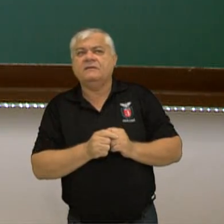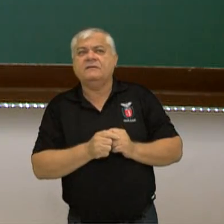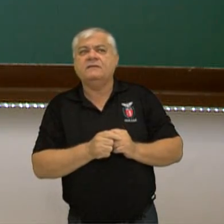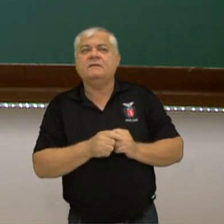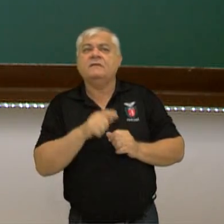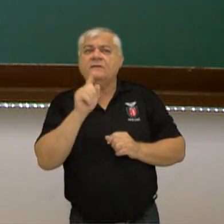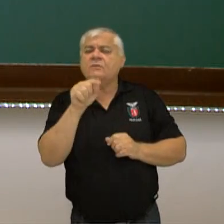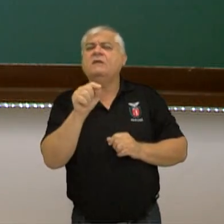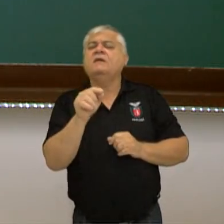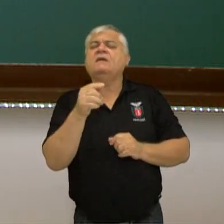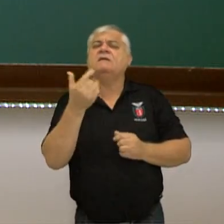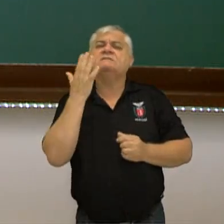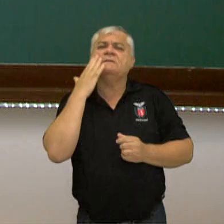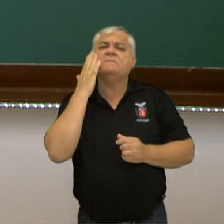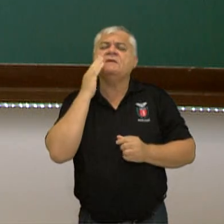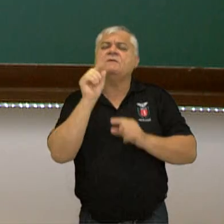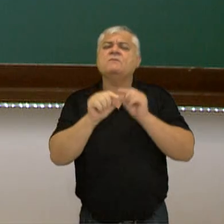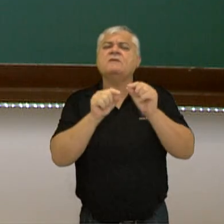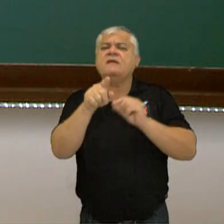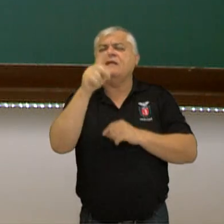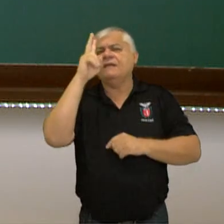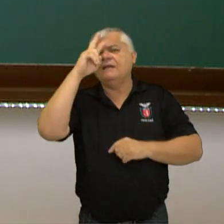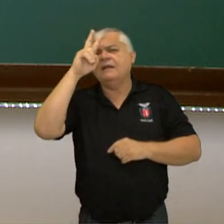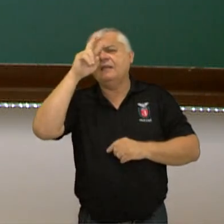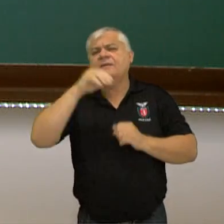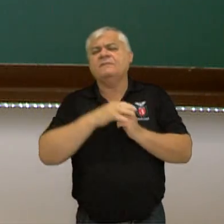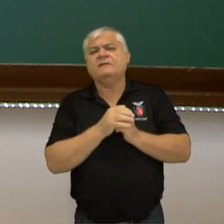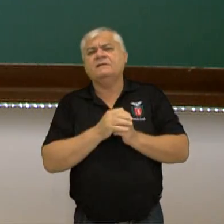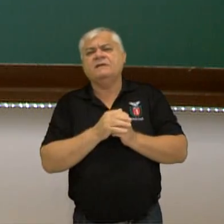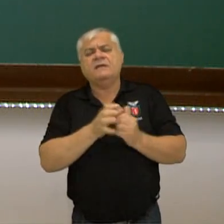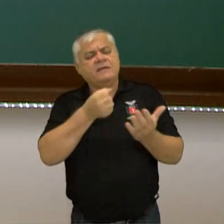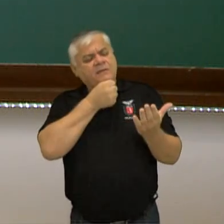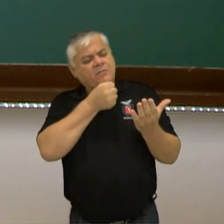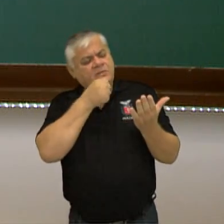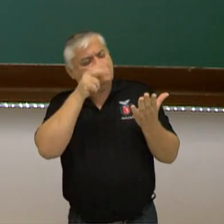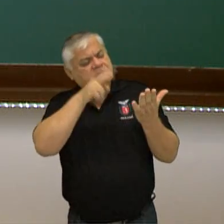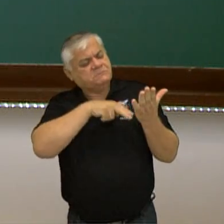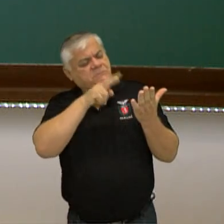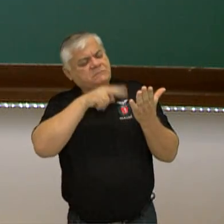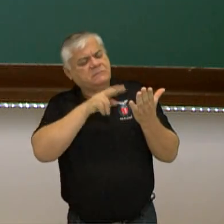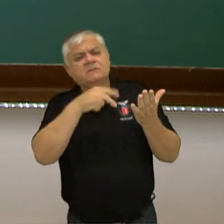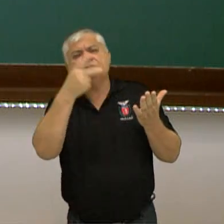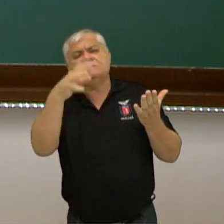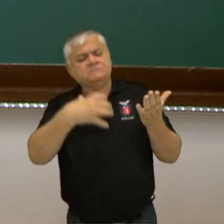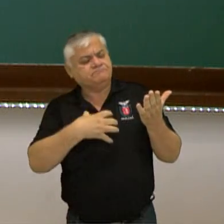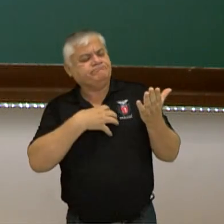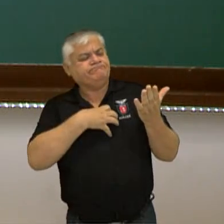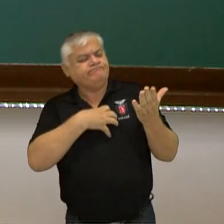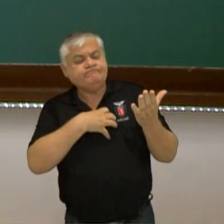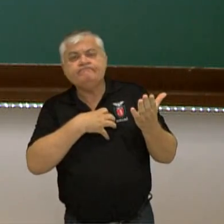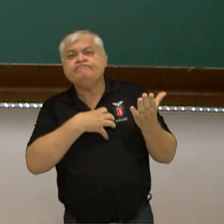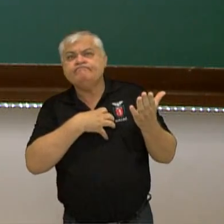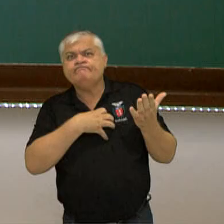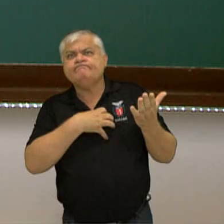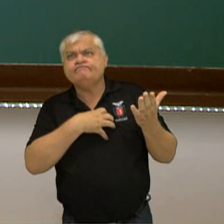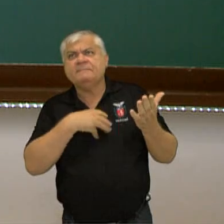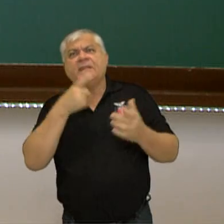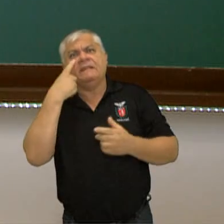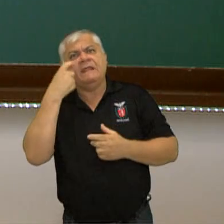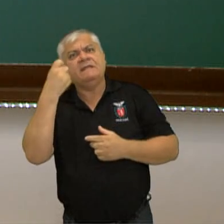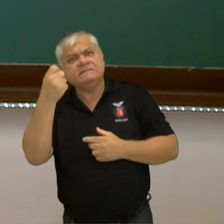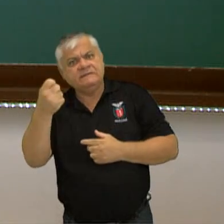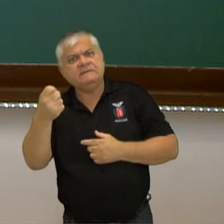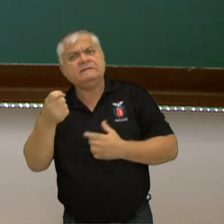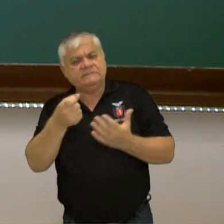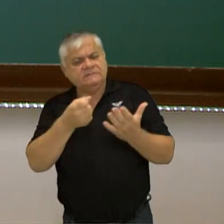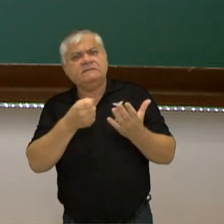Exatamente. Procure recordar, então, das reportagens que marcaram a sua vida, quais foram